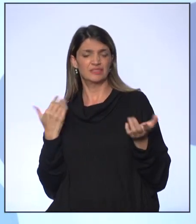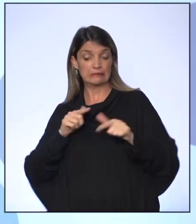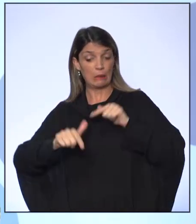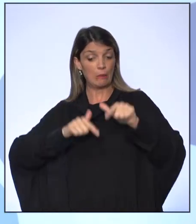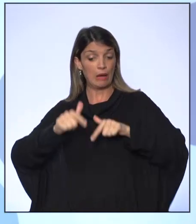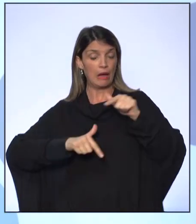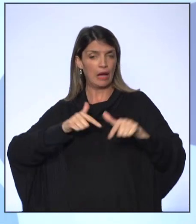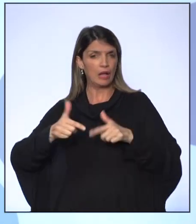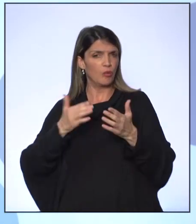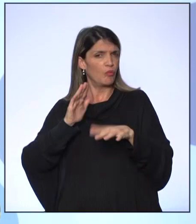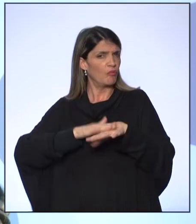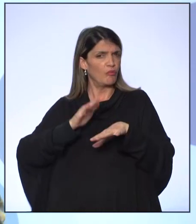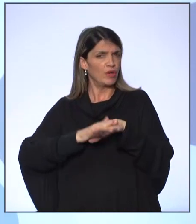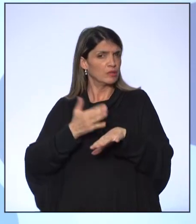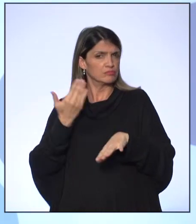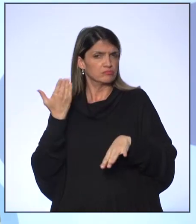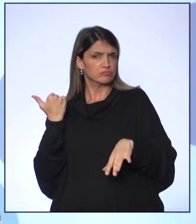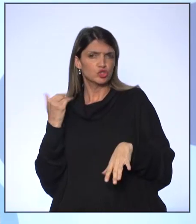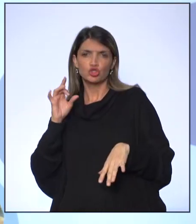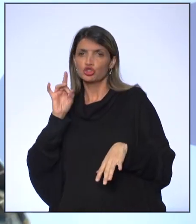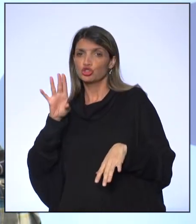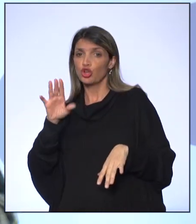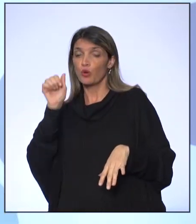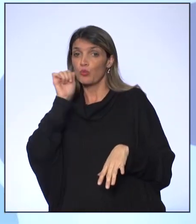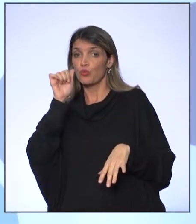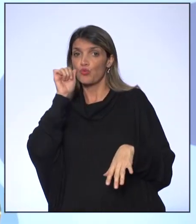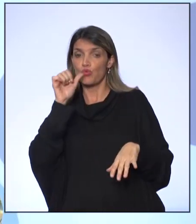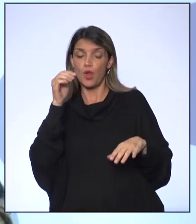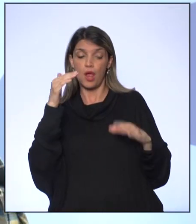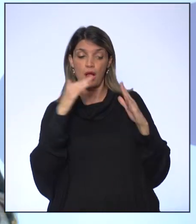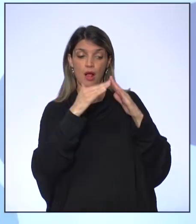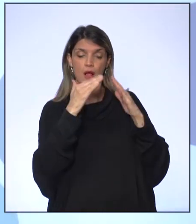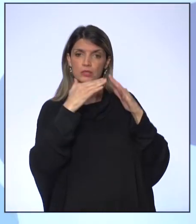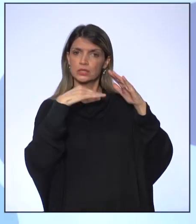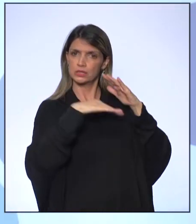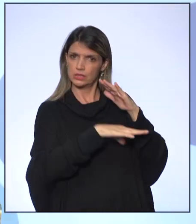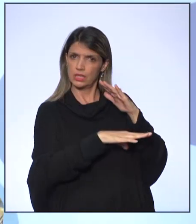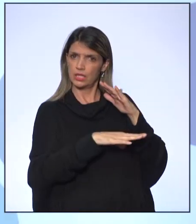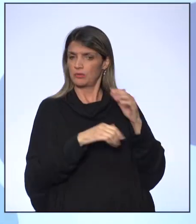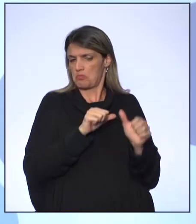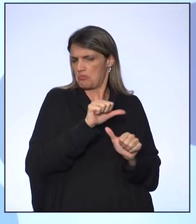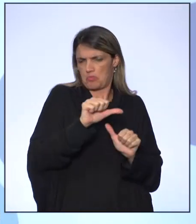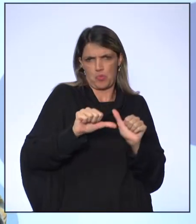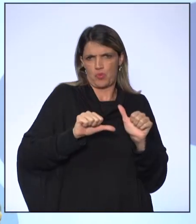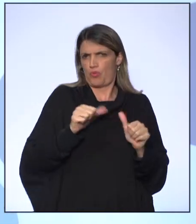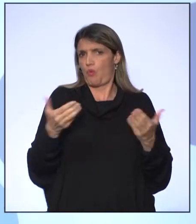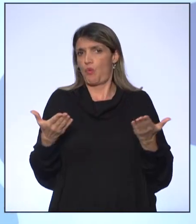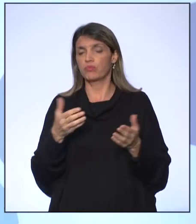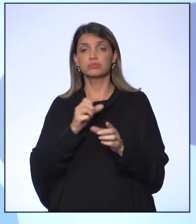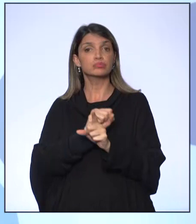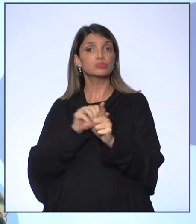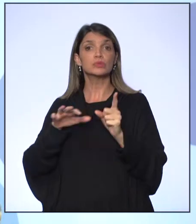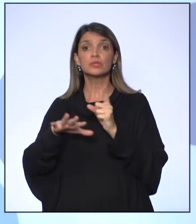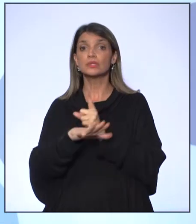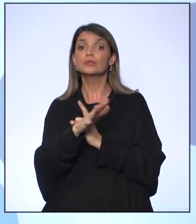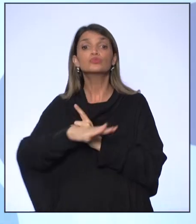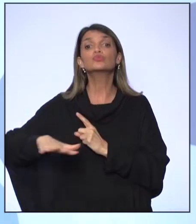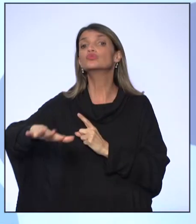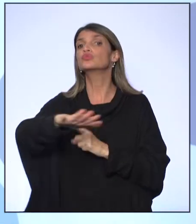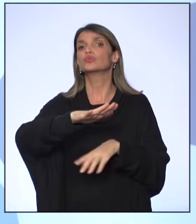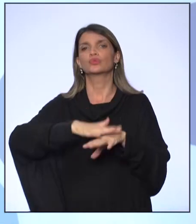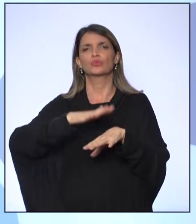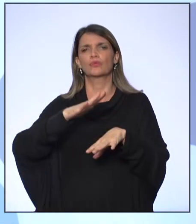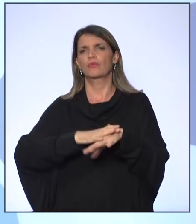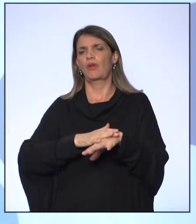antigamente apenas por mulheres dentro dos lares, né? Foi mudado, né? A sociedade hoje mudou, né? Hoje todo mundo faz